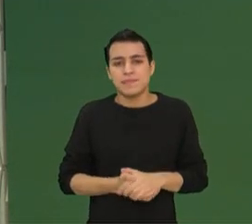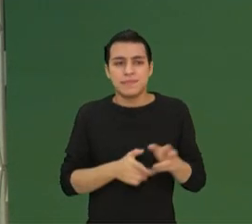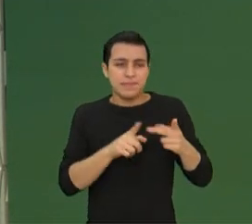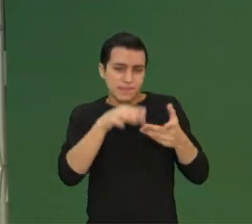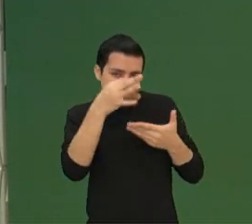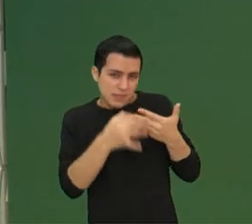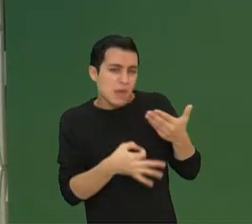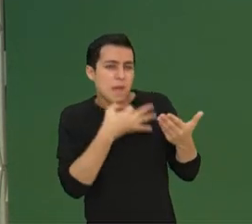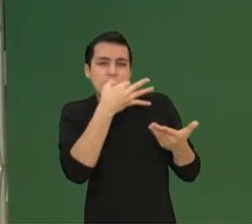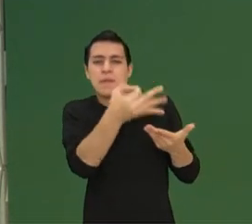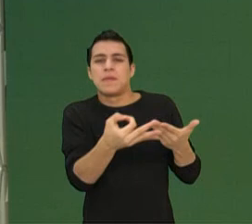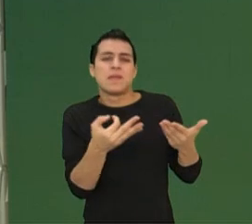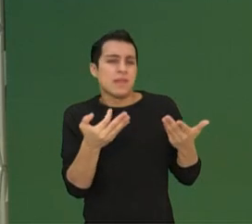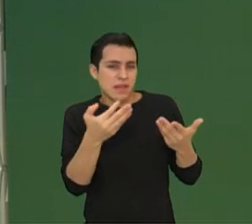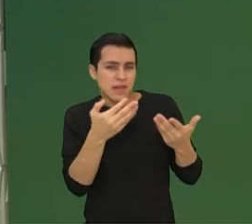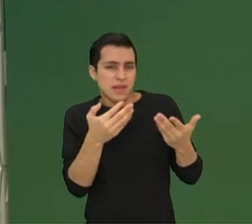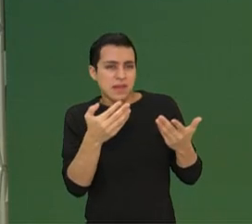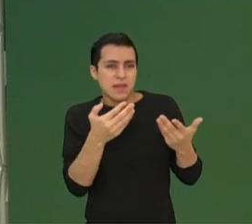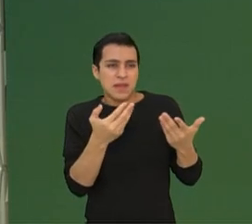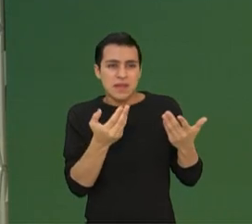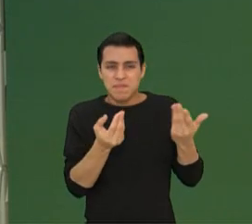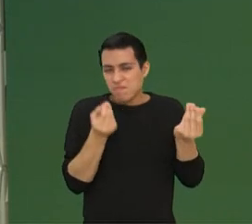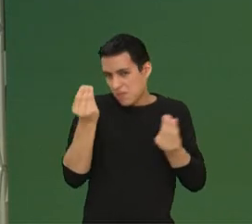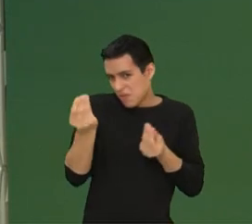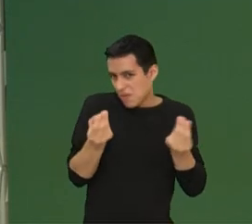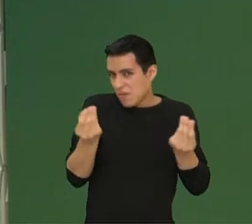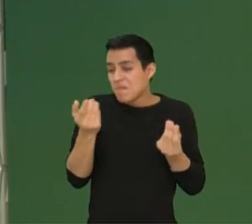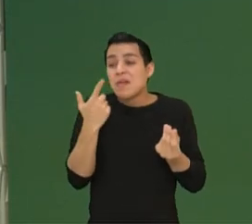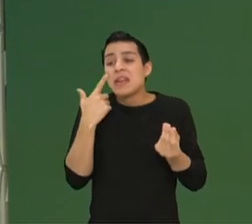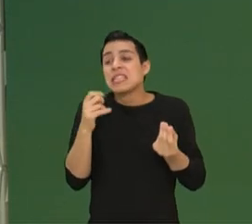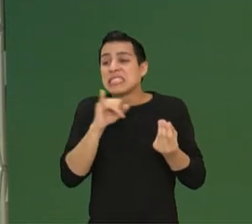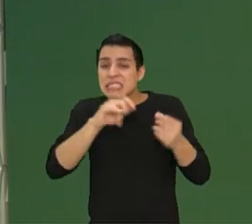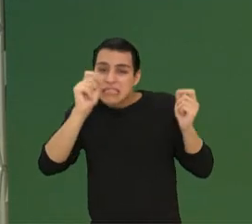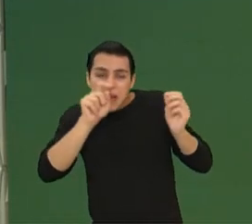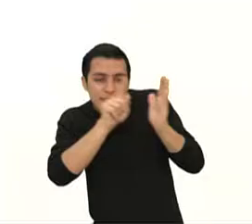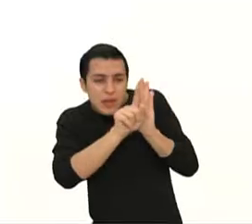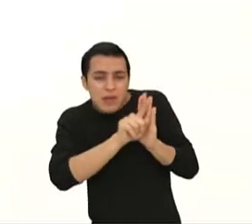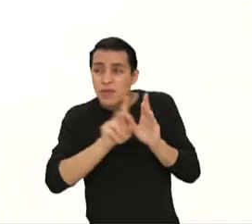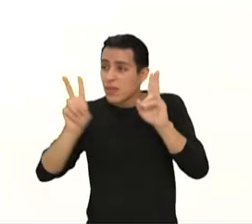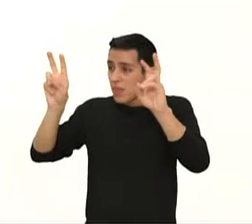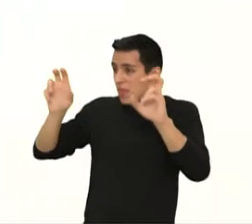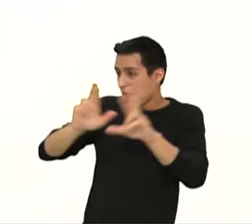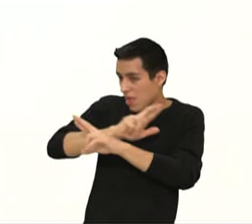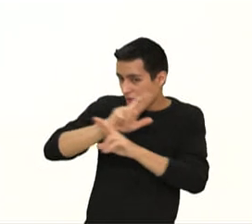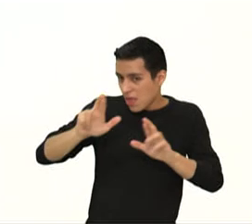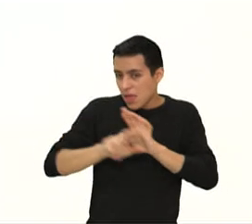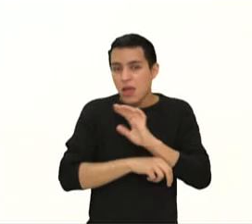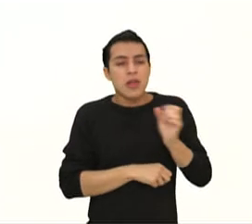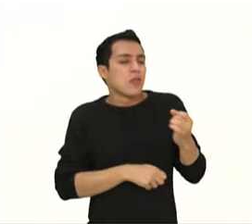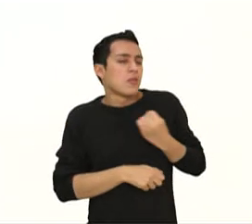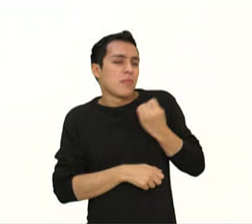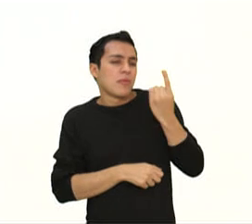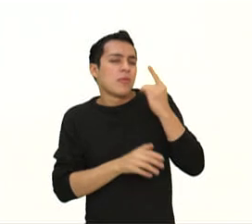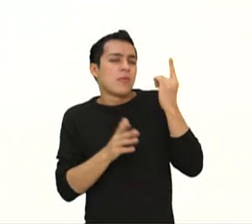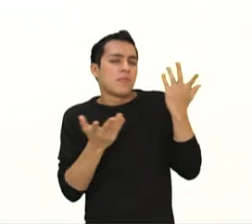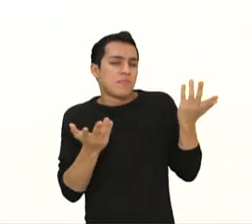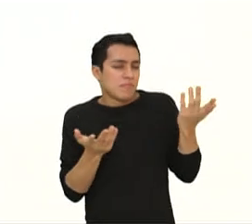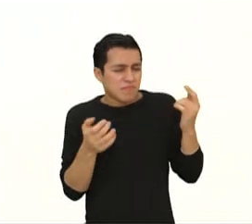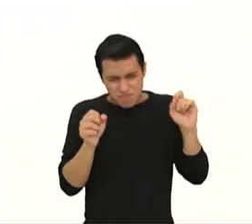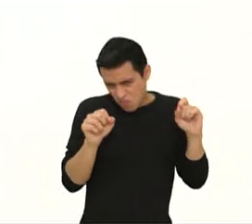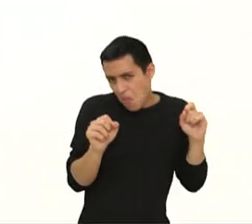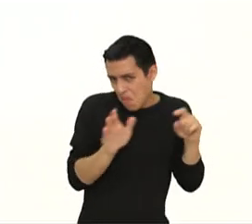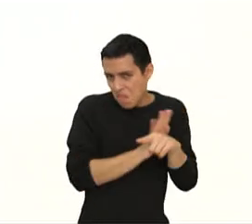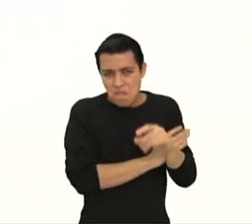Correção, sugestão para B, possíveis perguntas sobre esse tema. Sugestão número 1, você pode